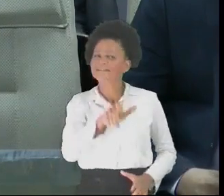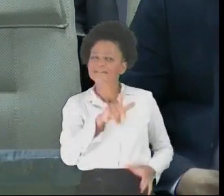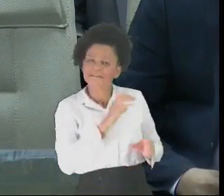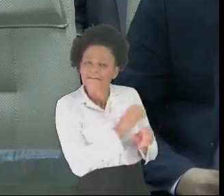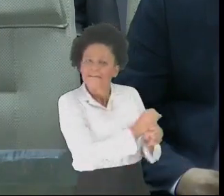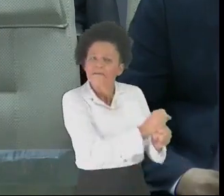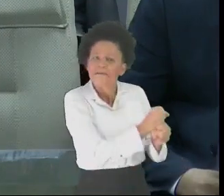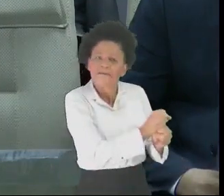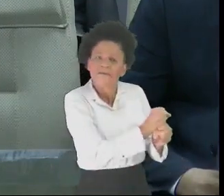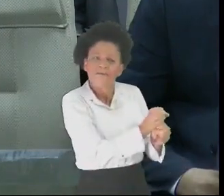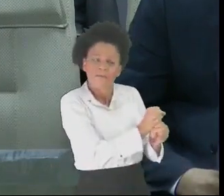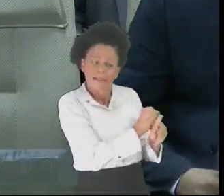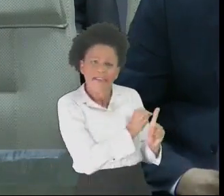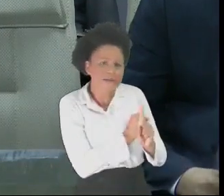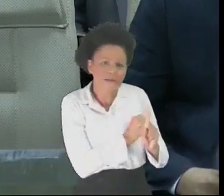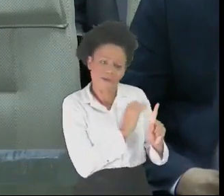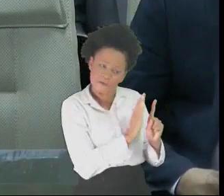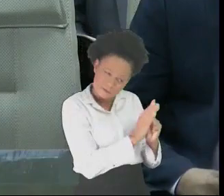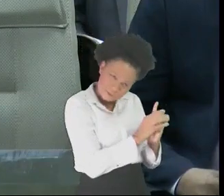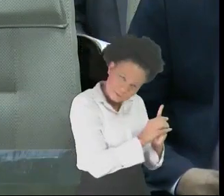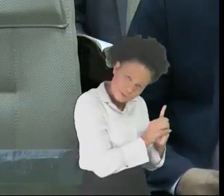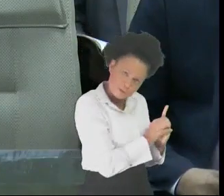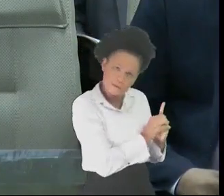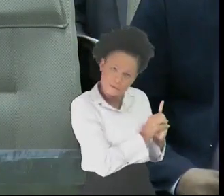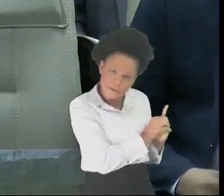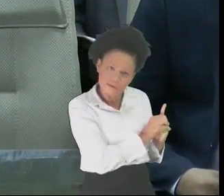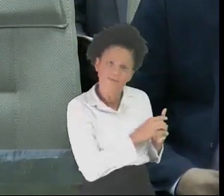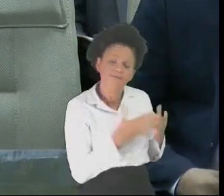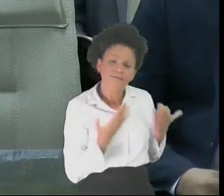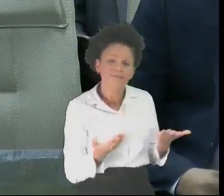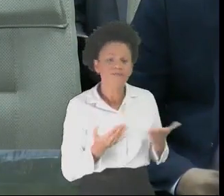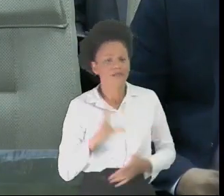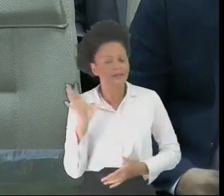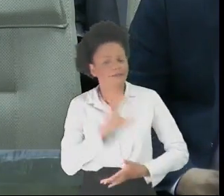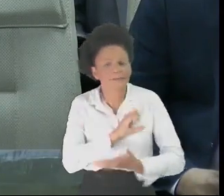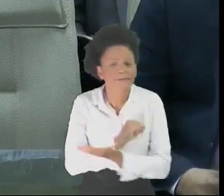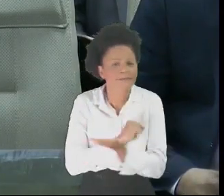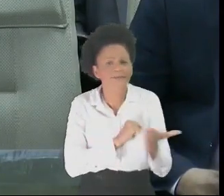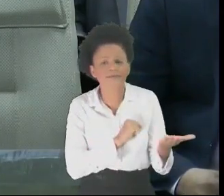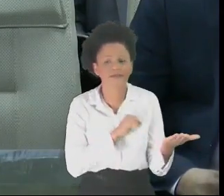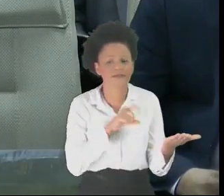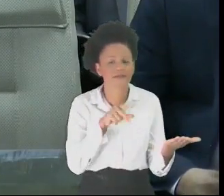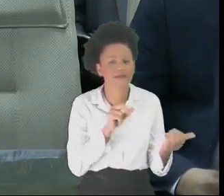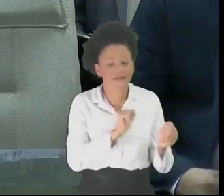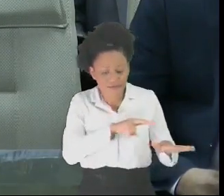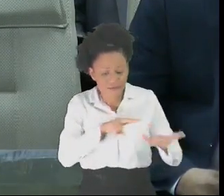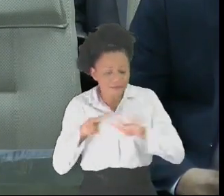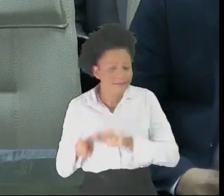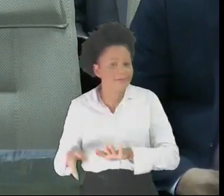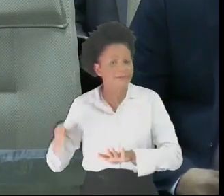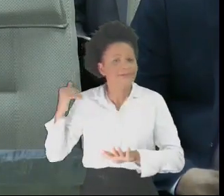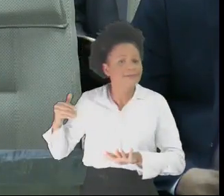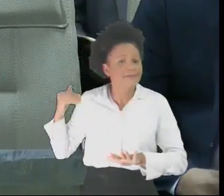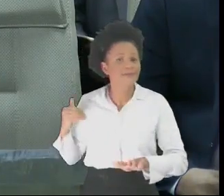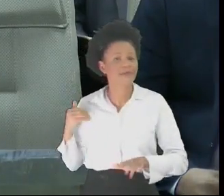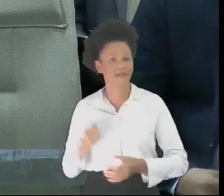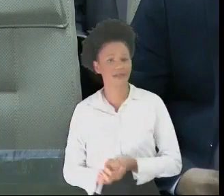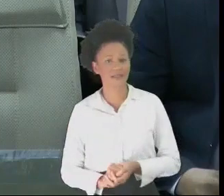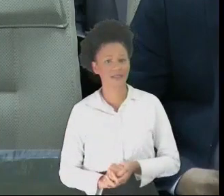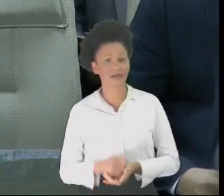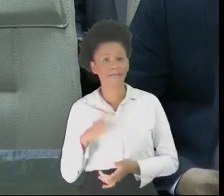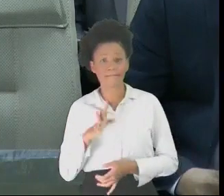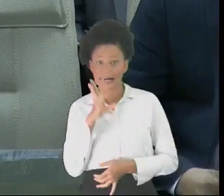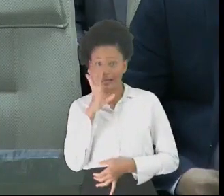não aparecesse. Mas, irmãos amados, nós vimos semana passada que só para